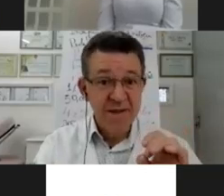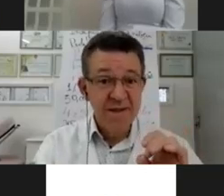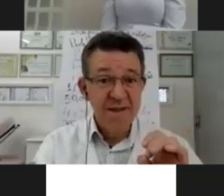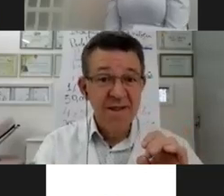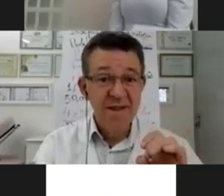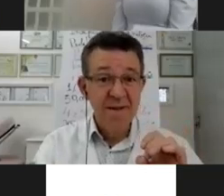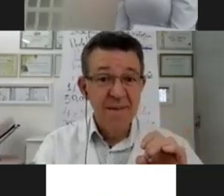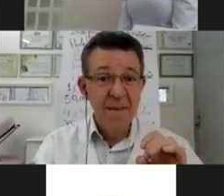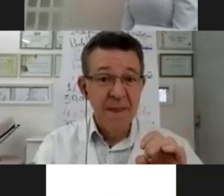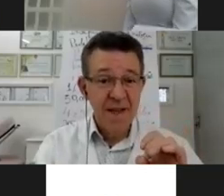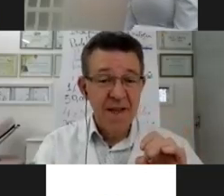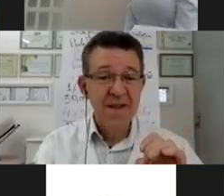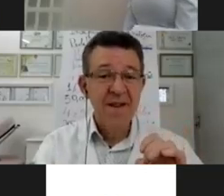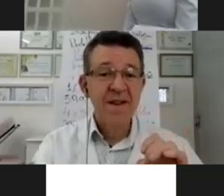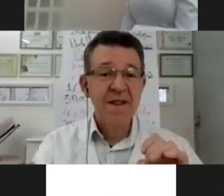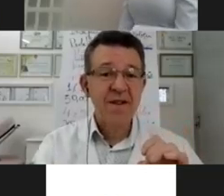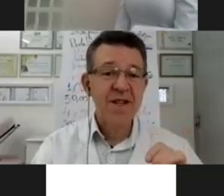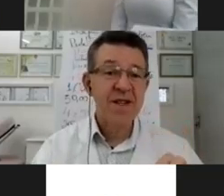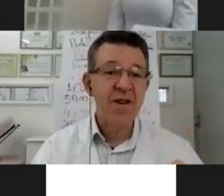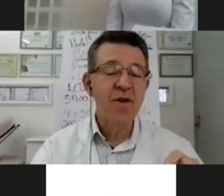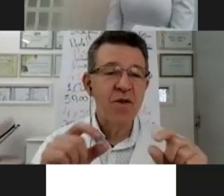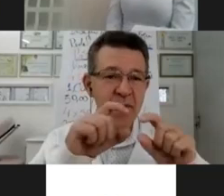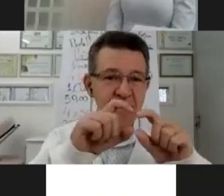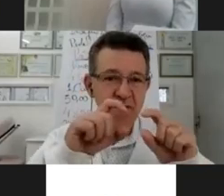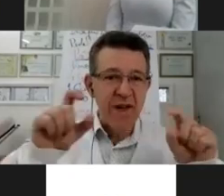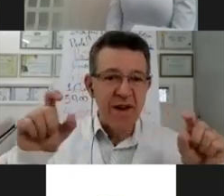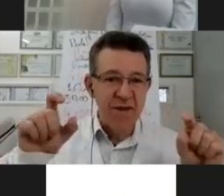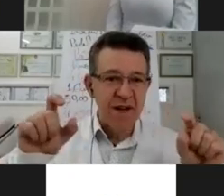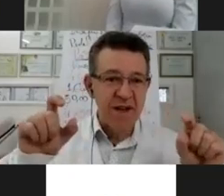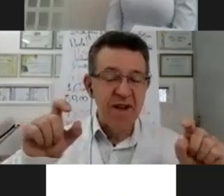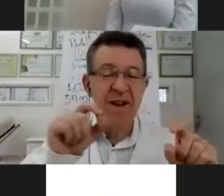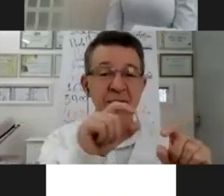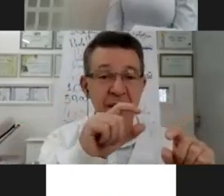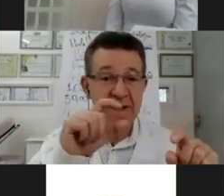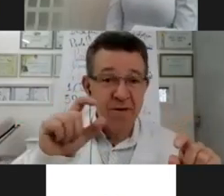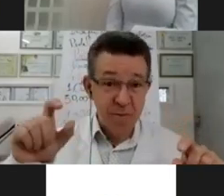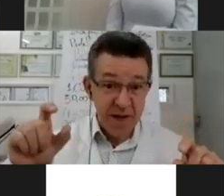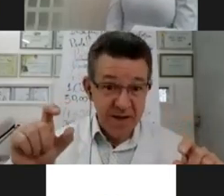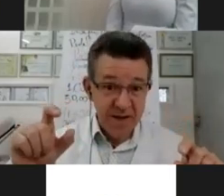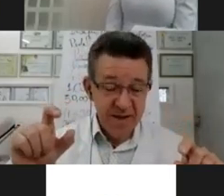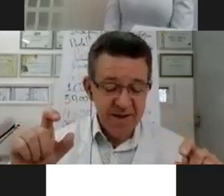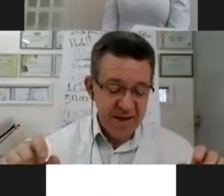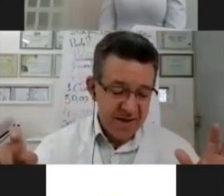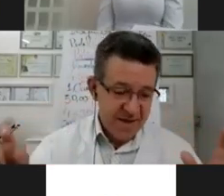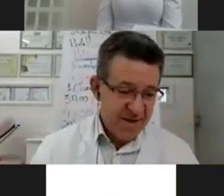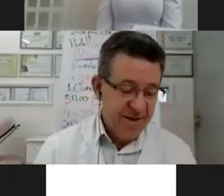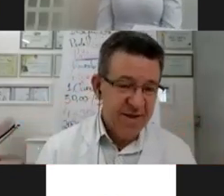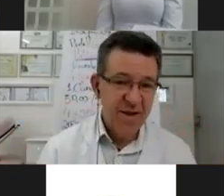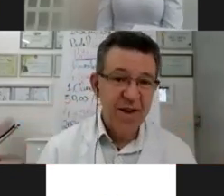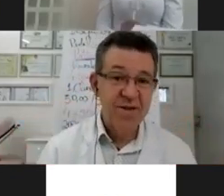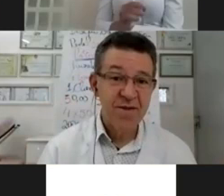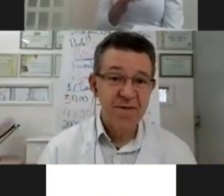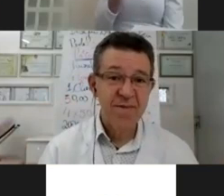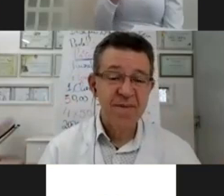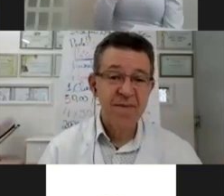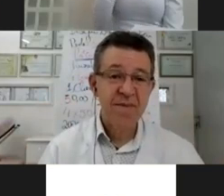pés. É, né? Viu? Então, ela já até colocou no perfil dela no Instagram a fada dos pés. Eu vi. Então,